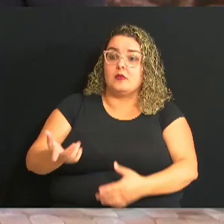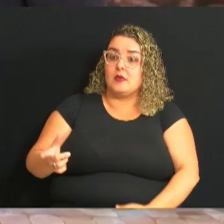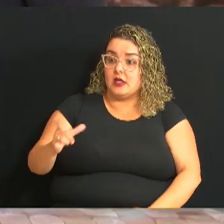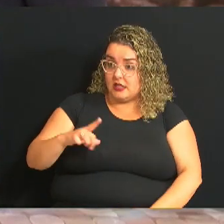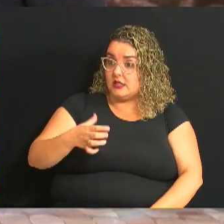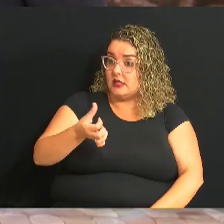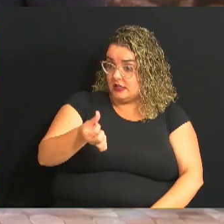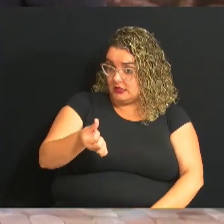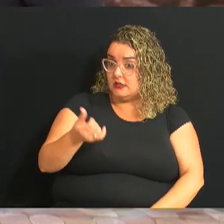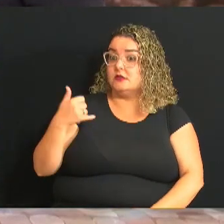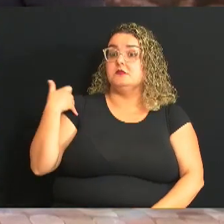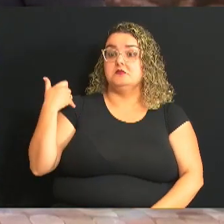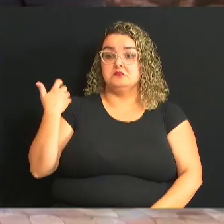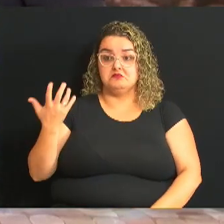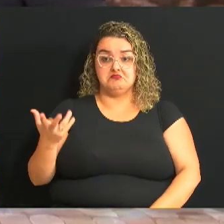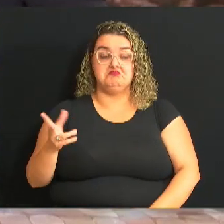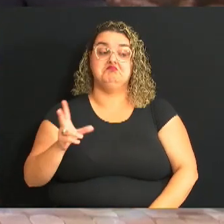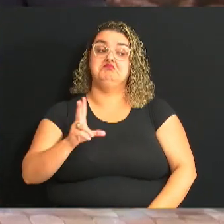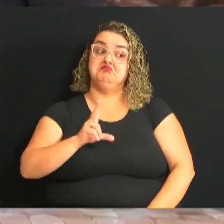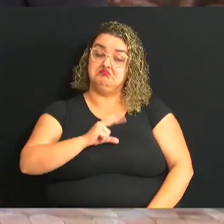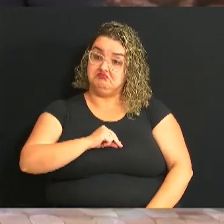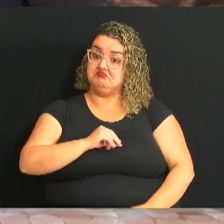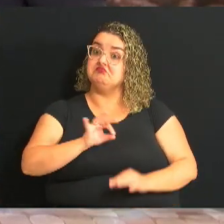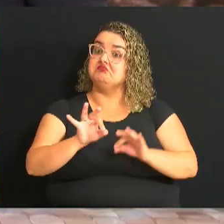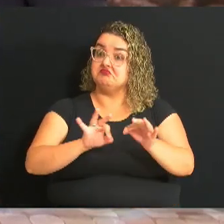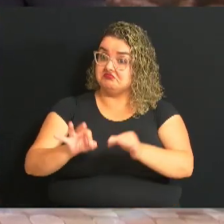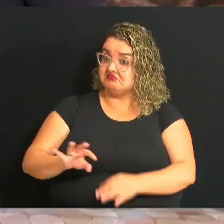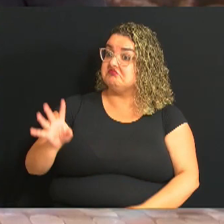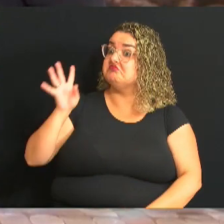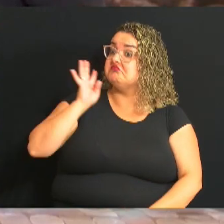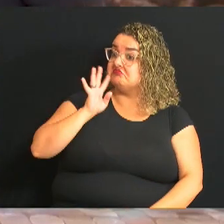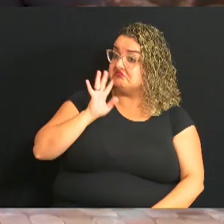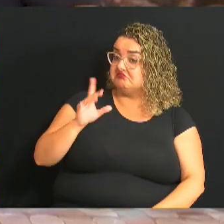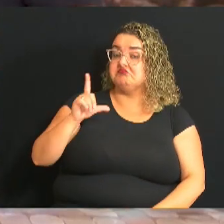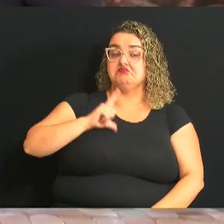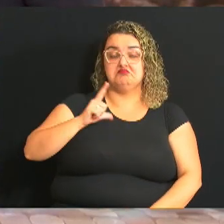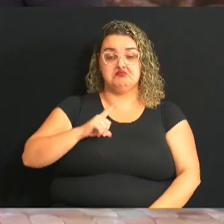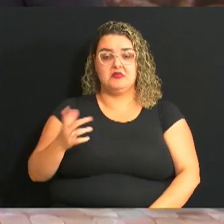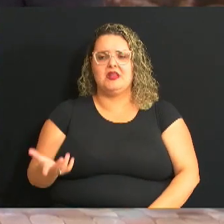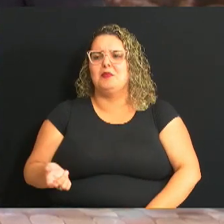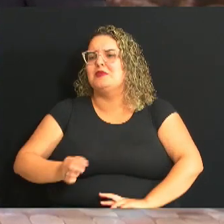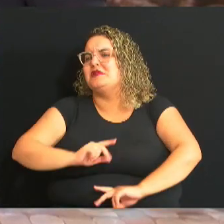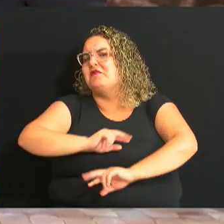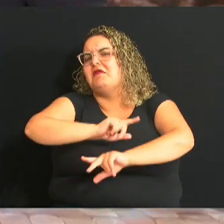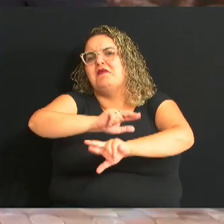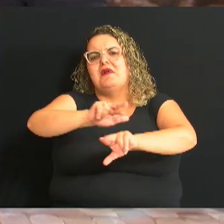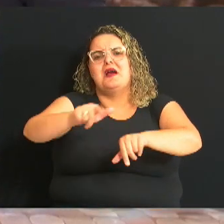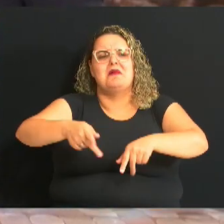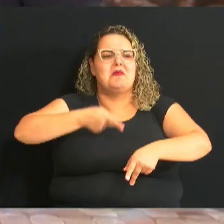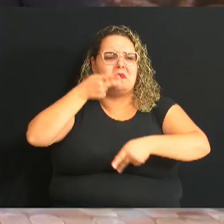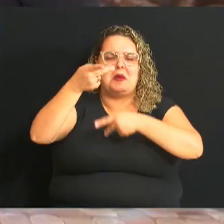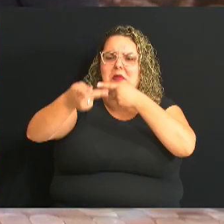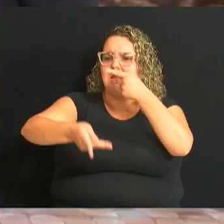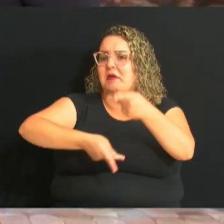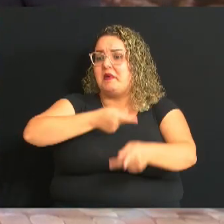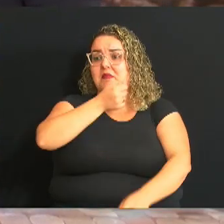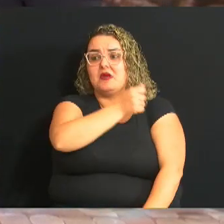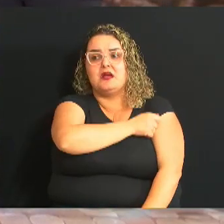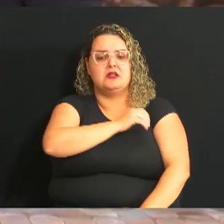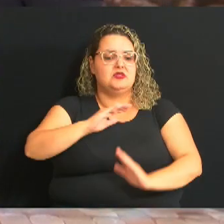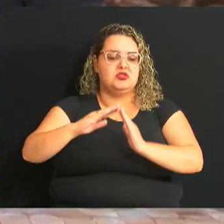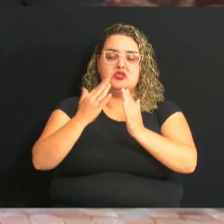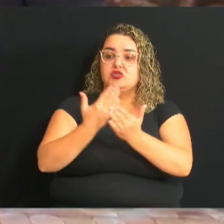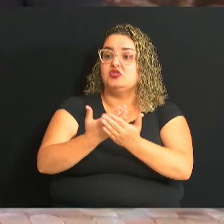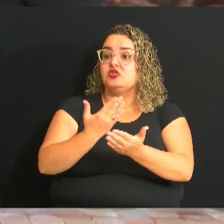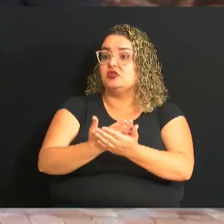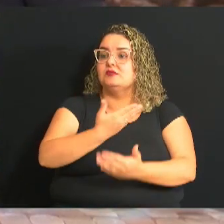essa idade. E tem 6 funcionários. O projeto é bem bacana, né? E nós temos um monte, mas vários depoimentos de alunos, principalmente de escolas públicas. Isso aqui não dá um